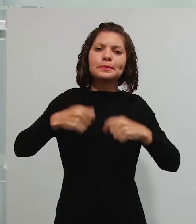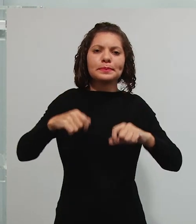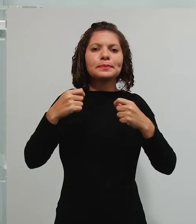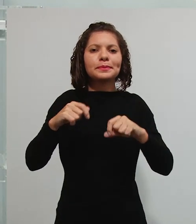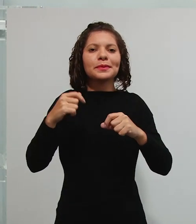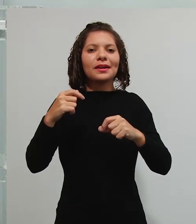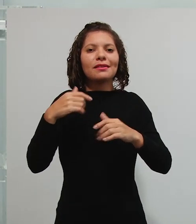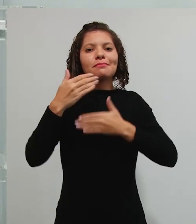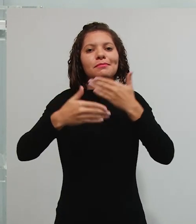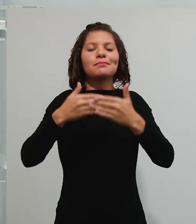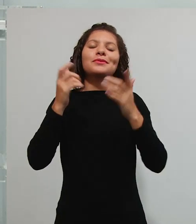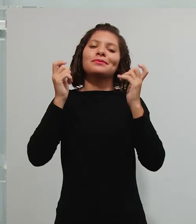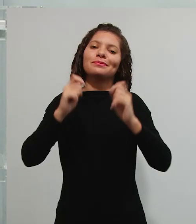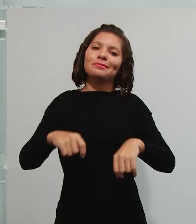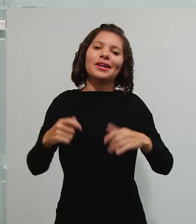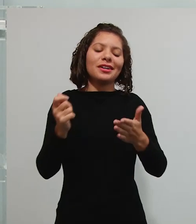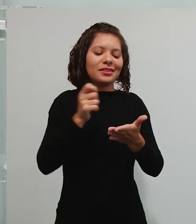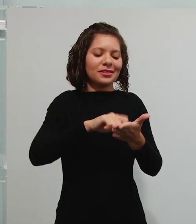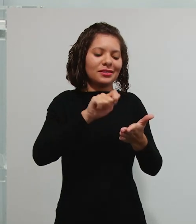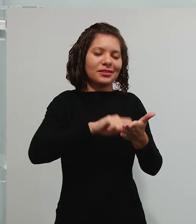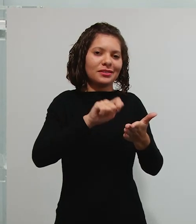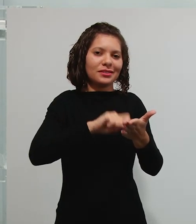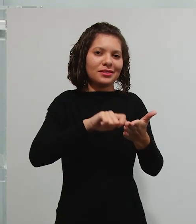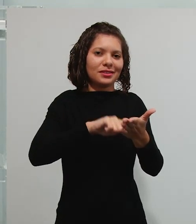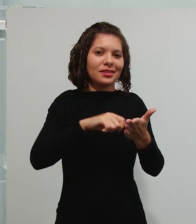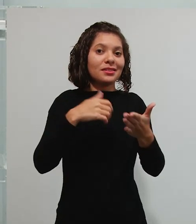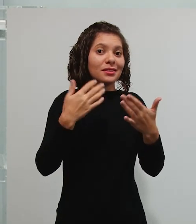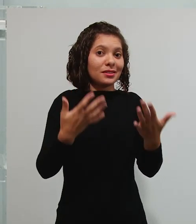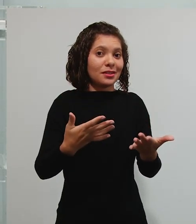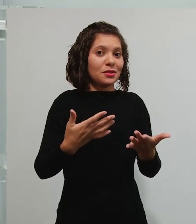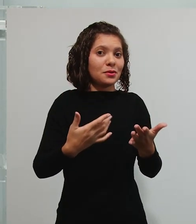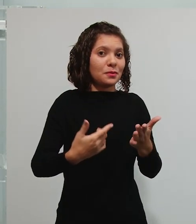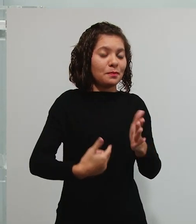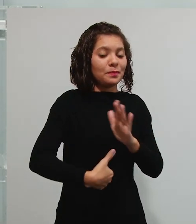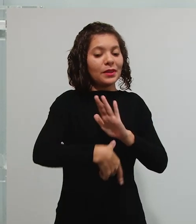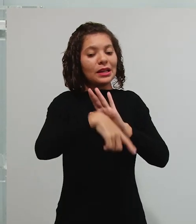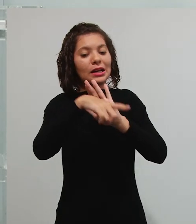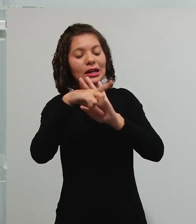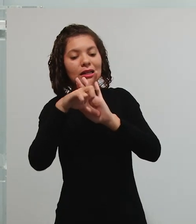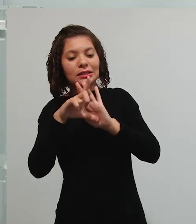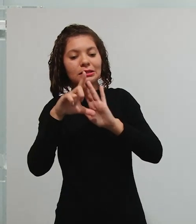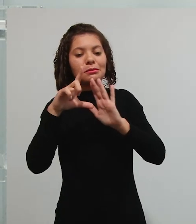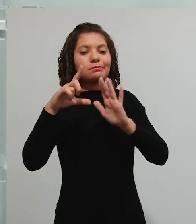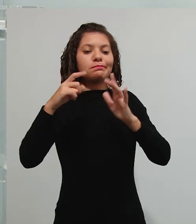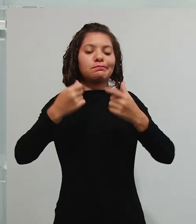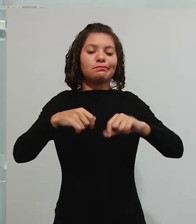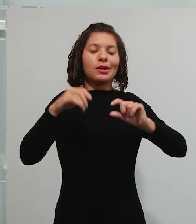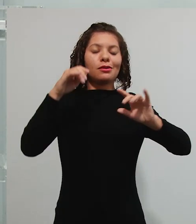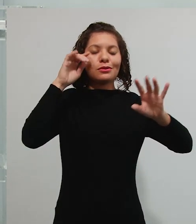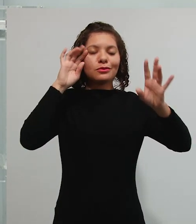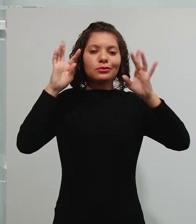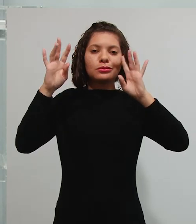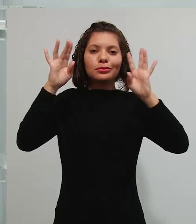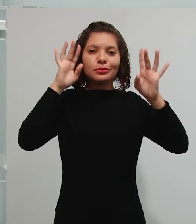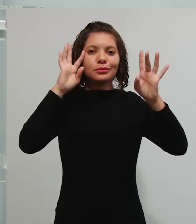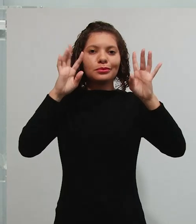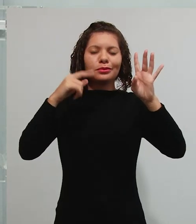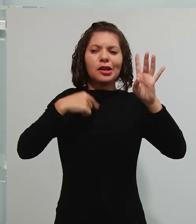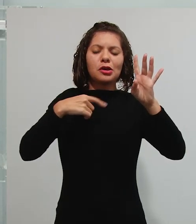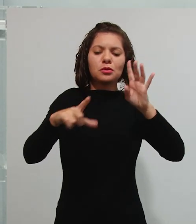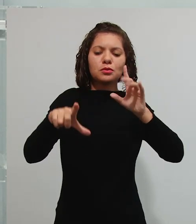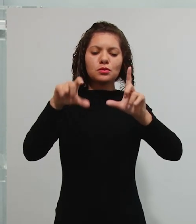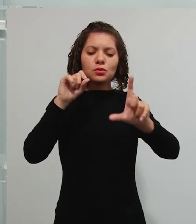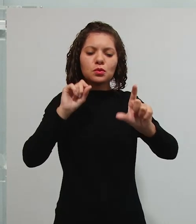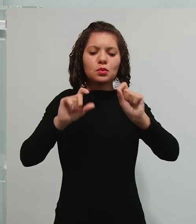esses enunciados por meio da escrita. Então, você vai refletir no momento de escrever, você vai fazer